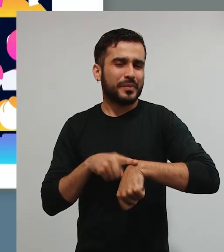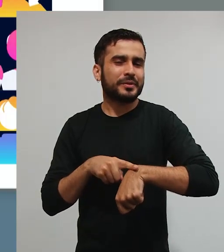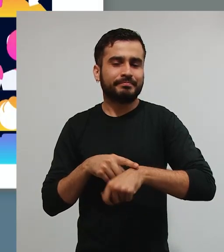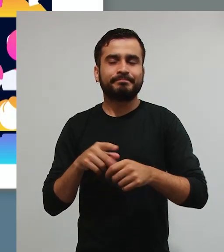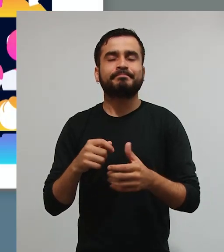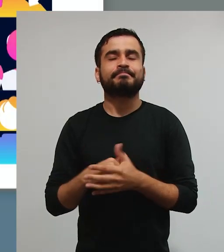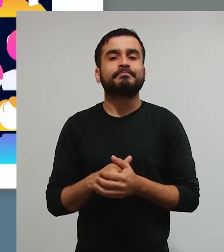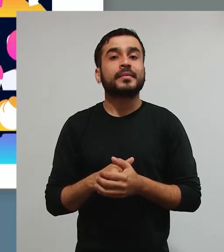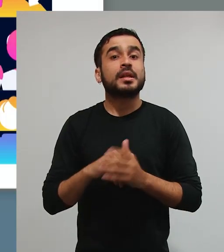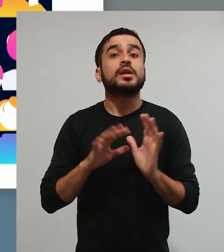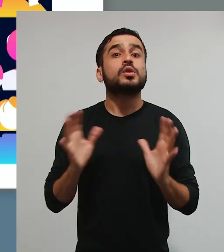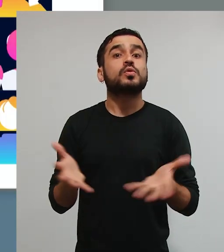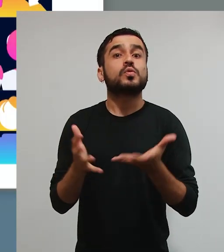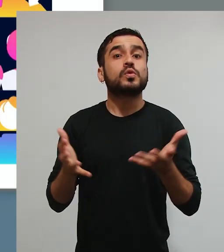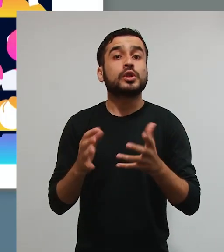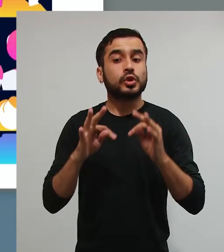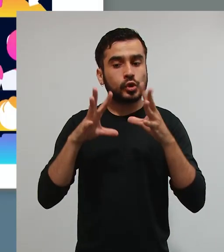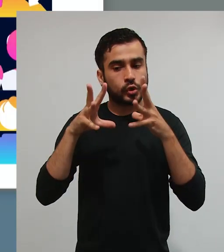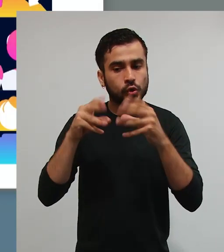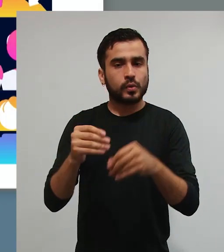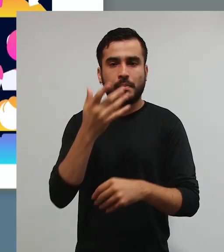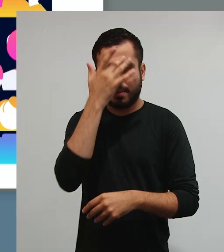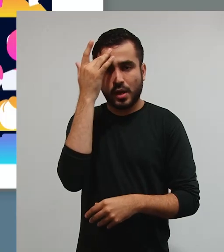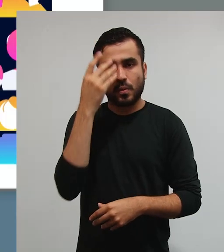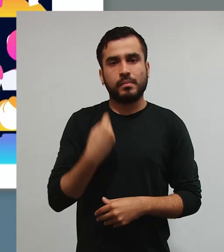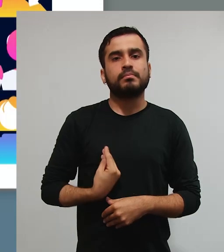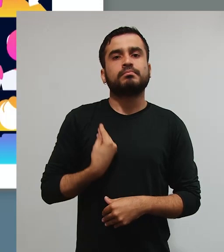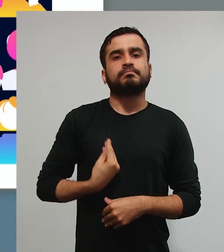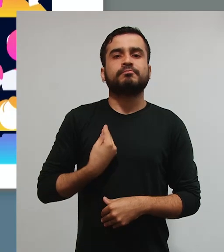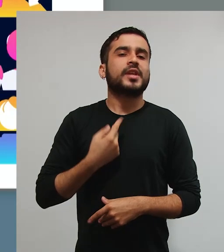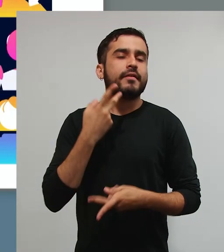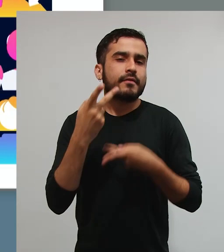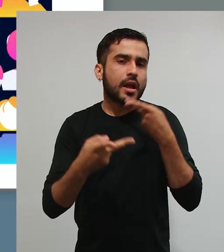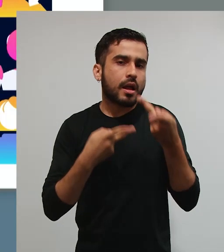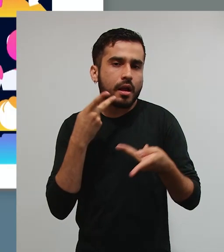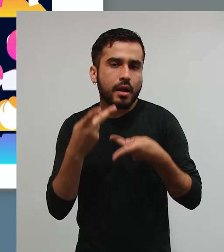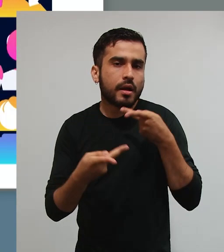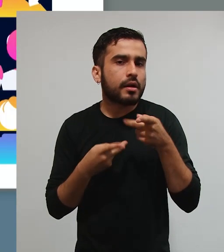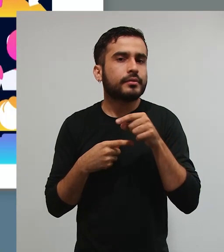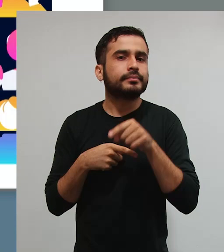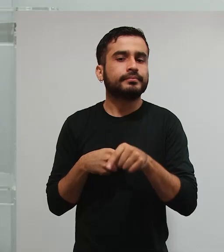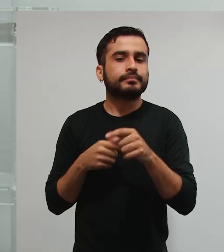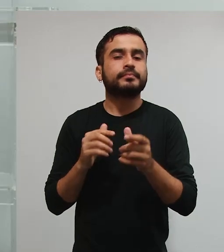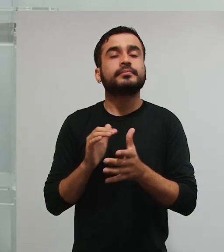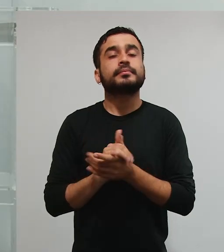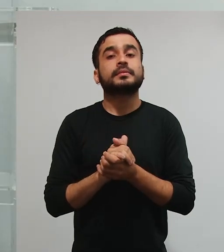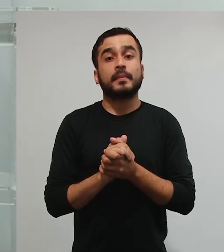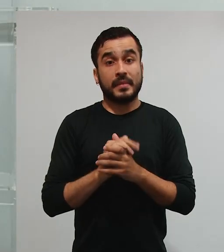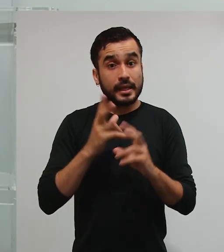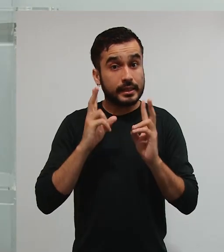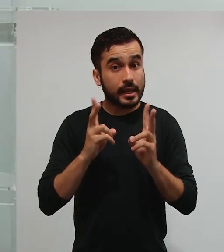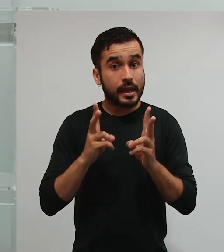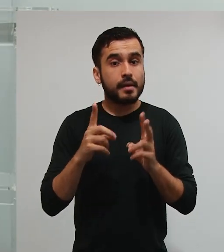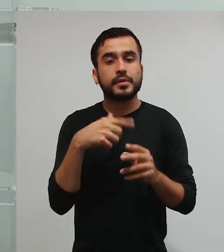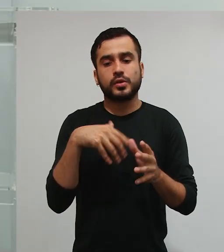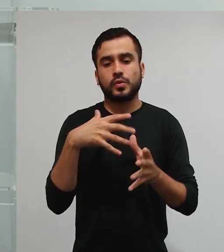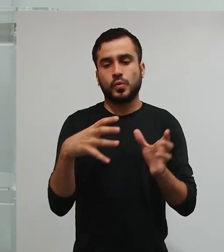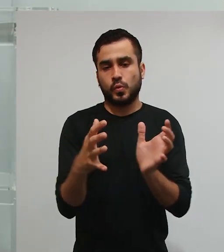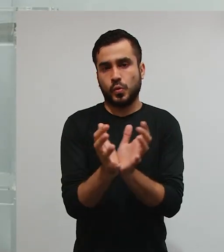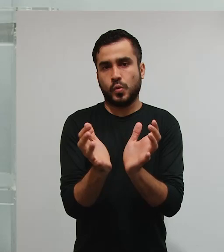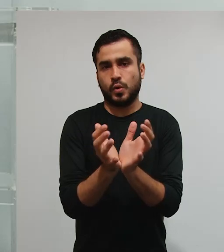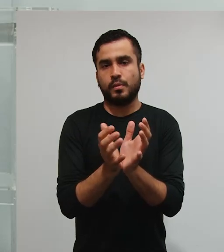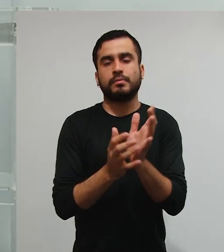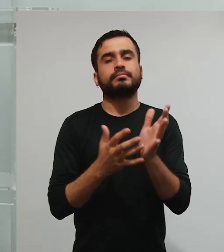para encorajar todos os participantes a falarem. Claro que sempre que você está numa dinâmica de